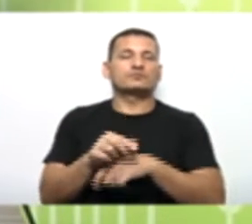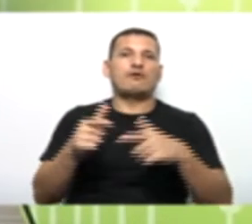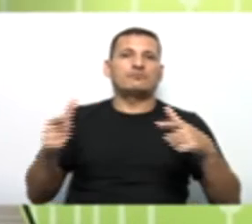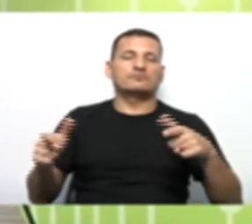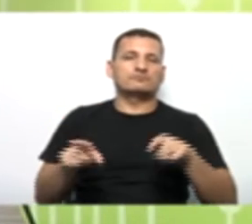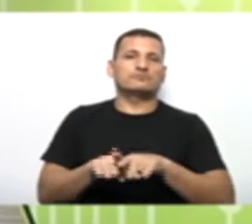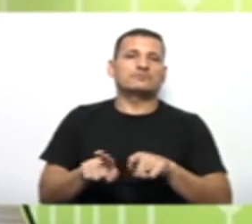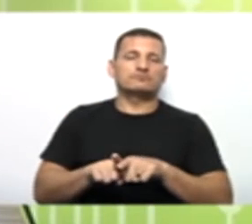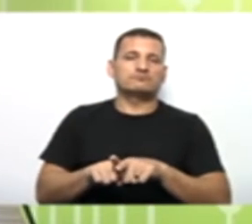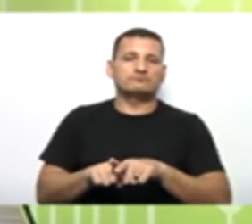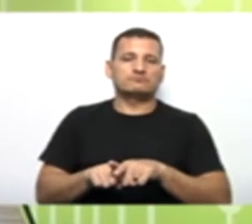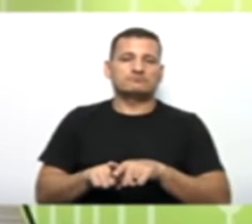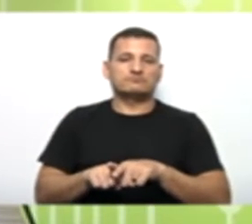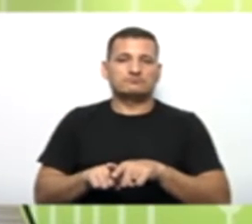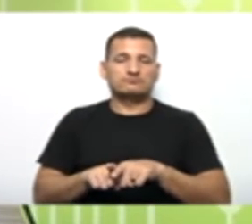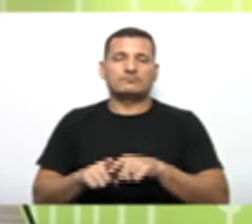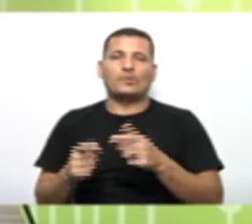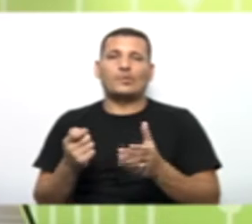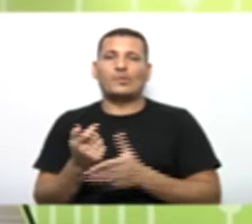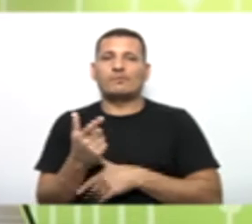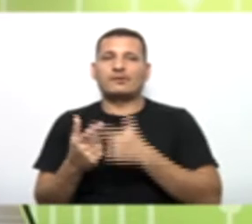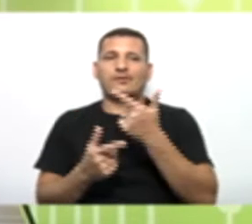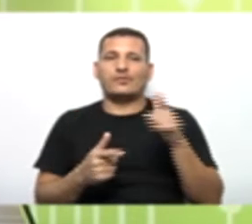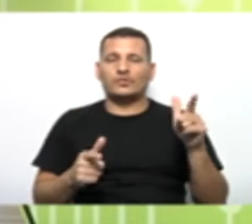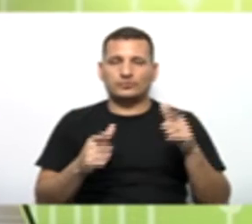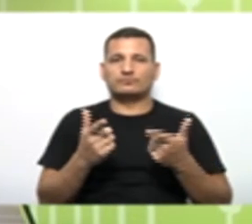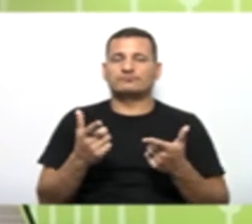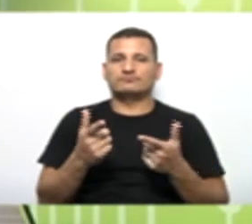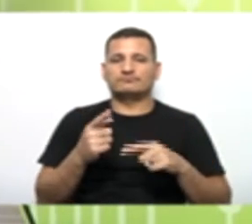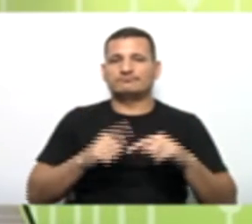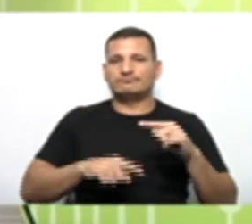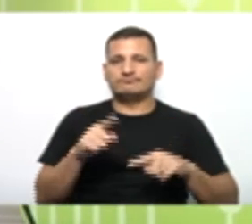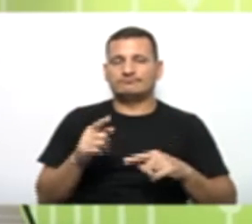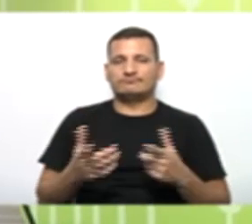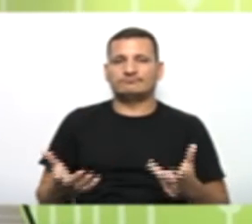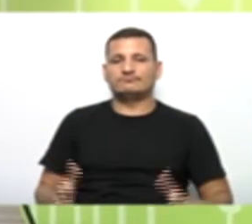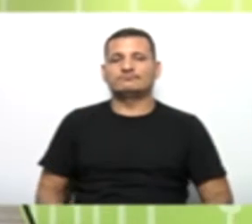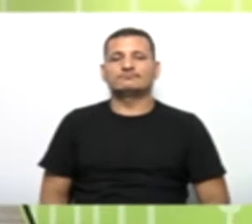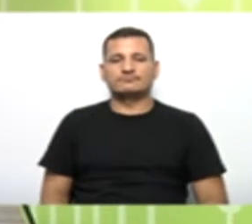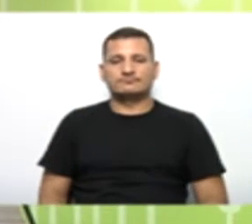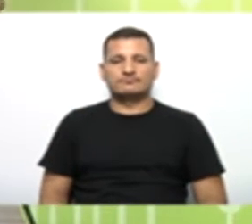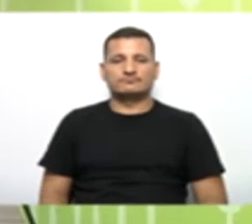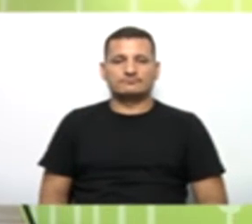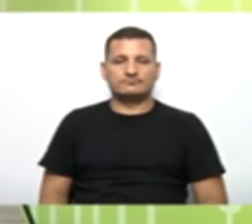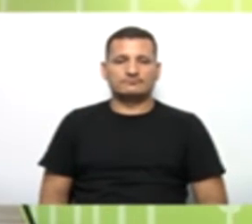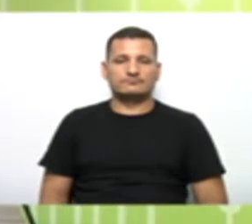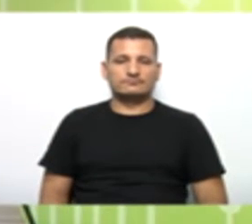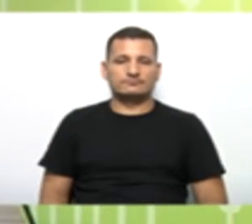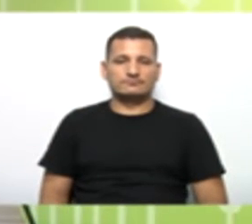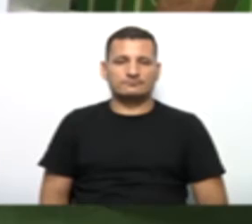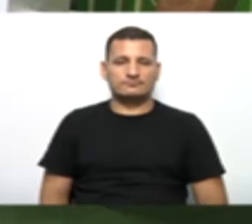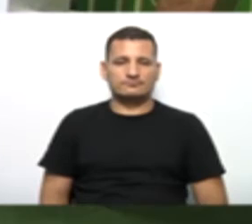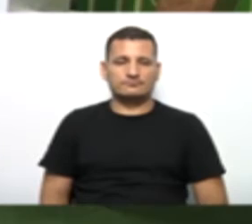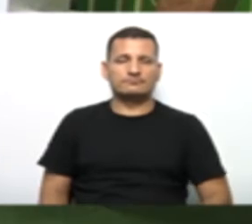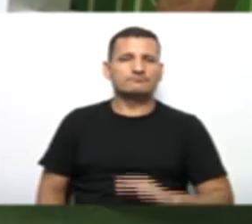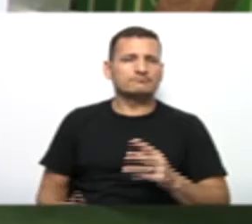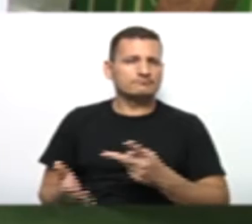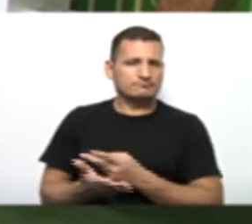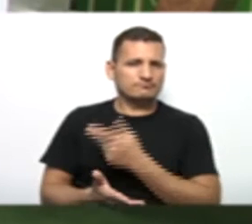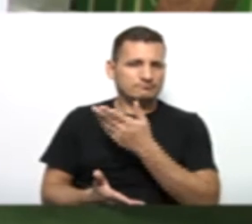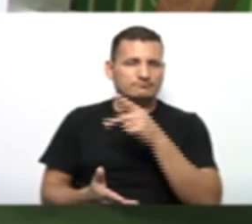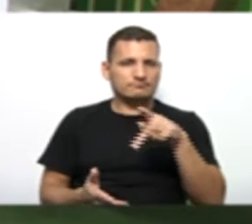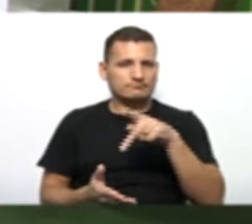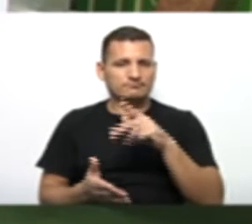comprar um outro aparelho que use outros recursos para ser produzidos. Já aconteceu isso com você, senhora professora Márcia? Já sim, e aí